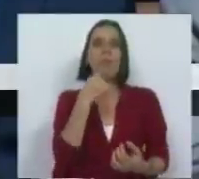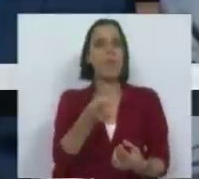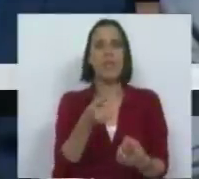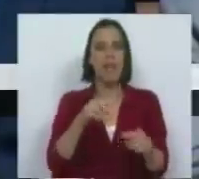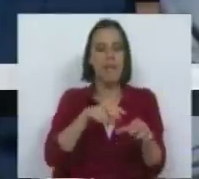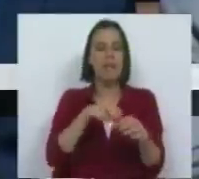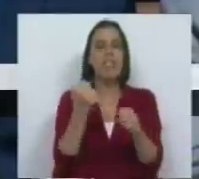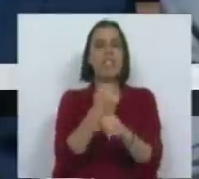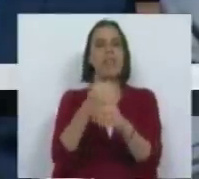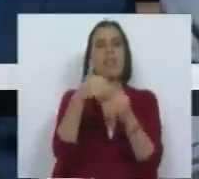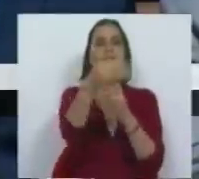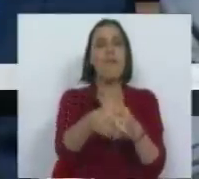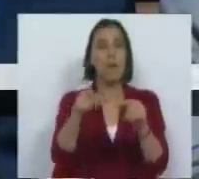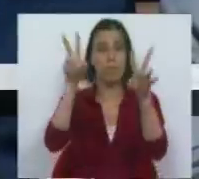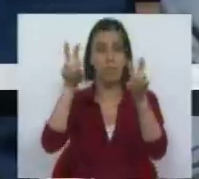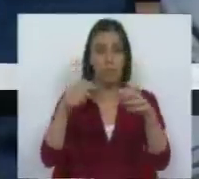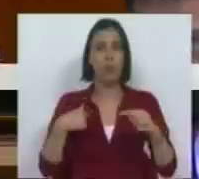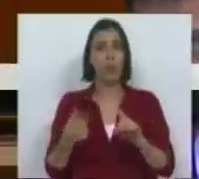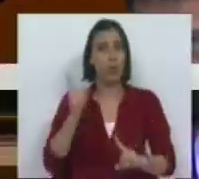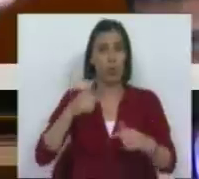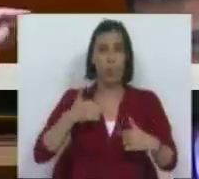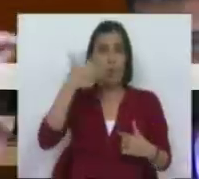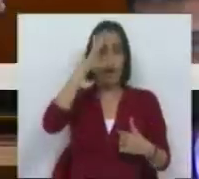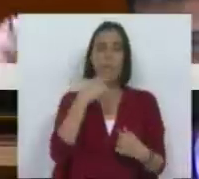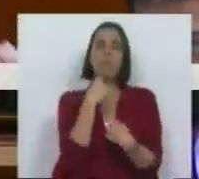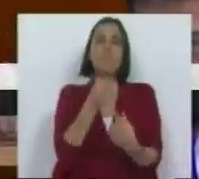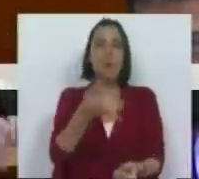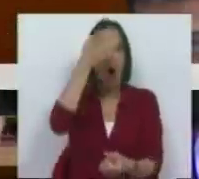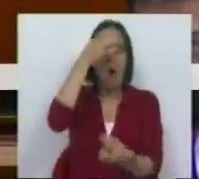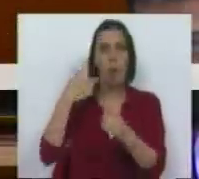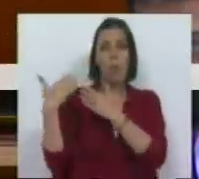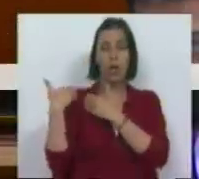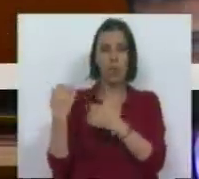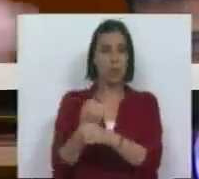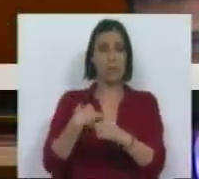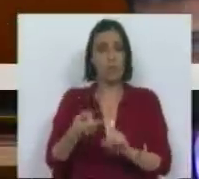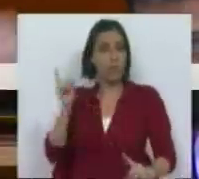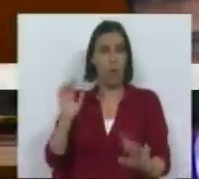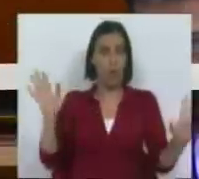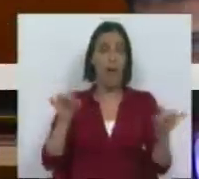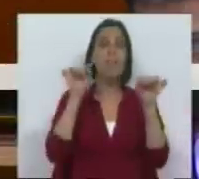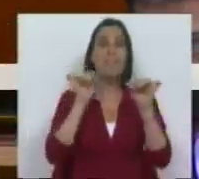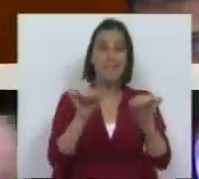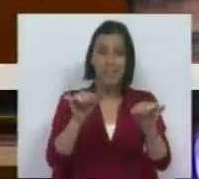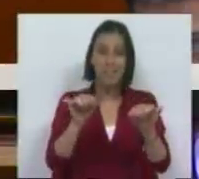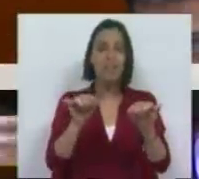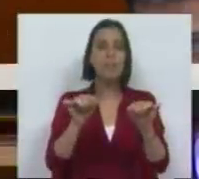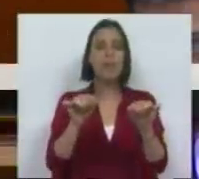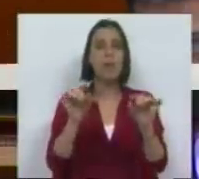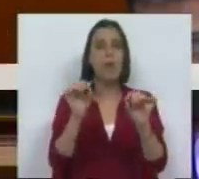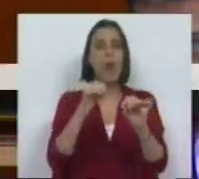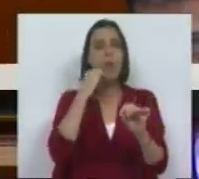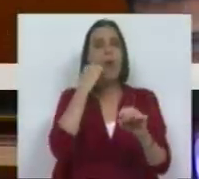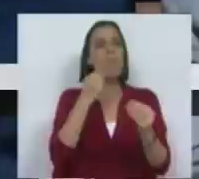sobre fora dos serviços, porque essa matéria já não cabe ao Primeiro-Ministro pronunciar-se como responsável dos serviços, essa matéria não tem